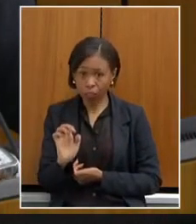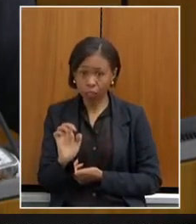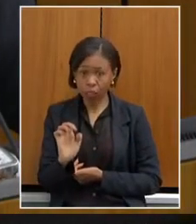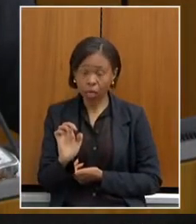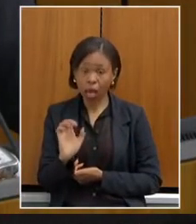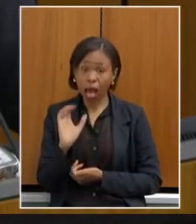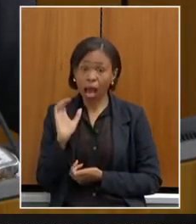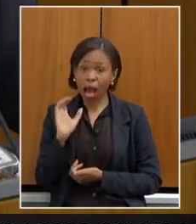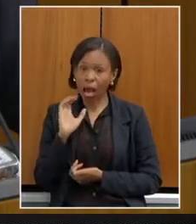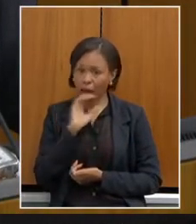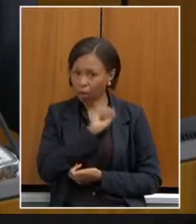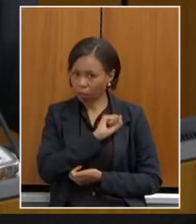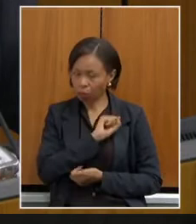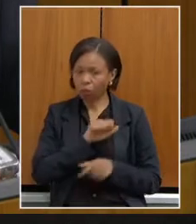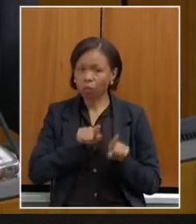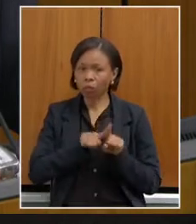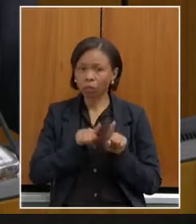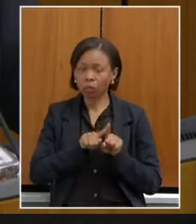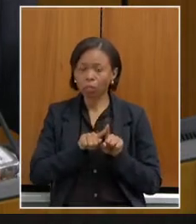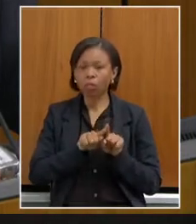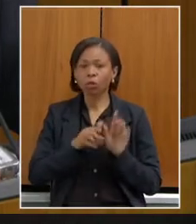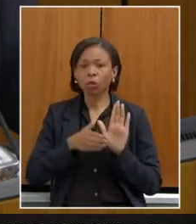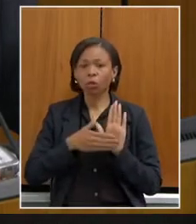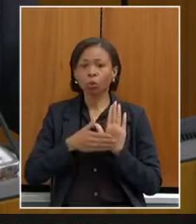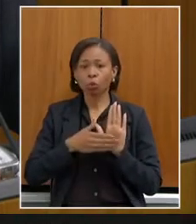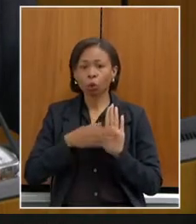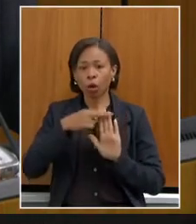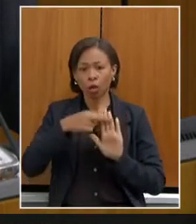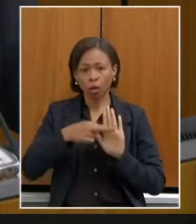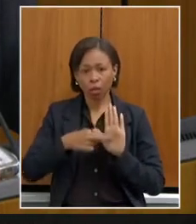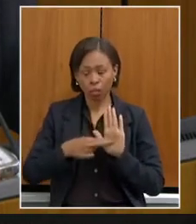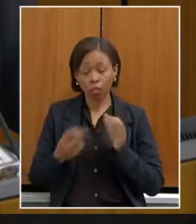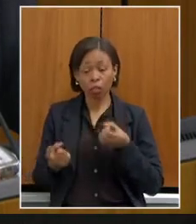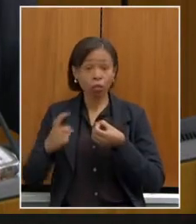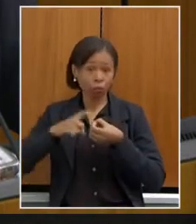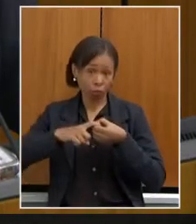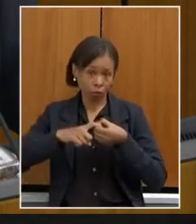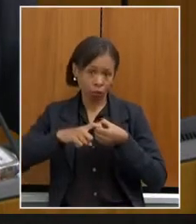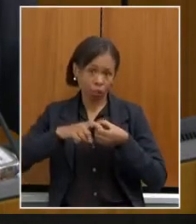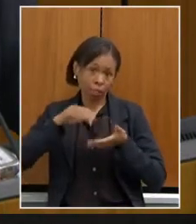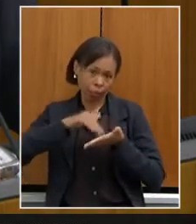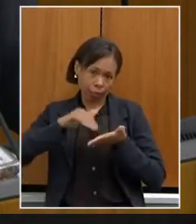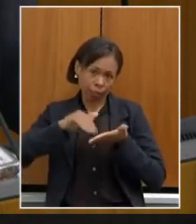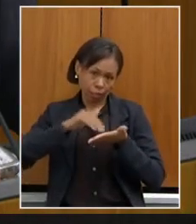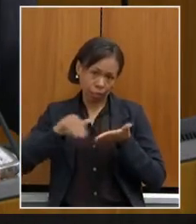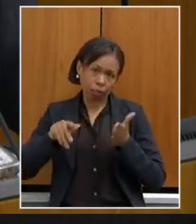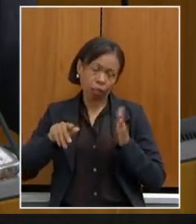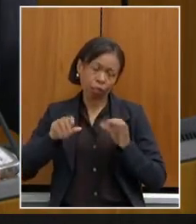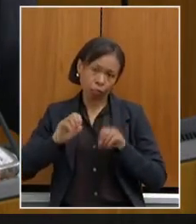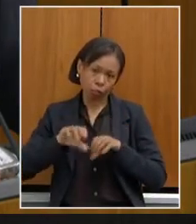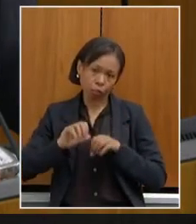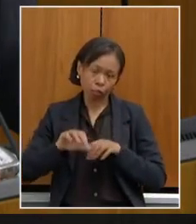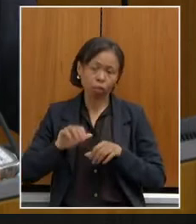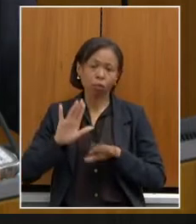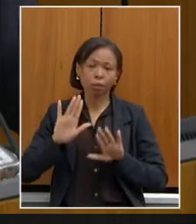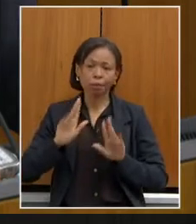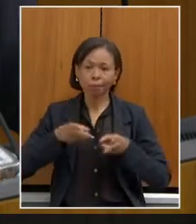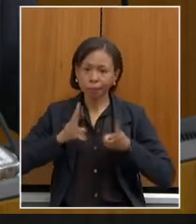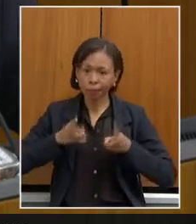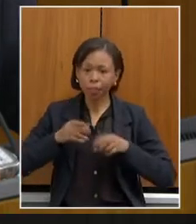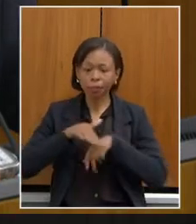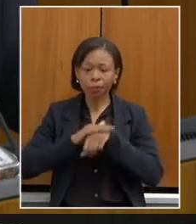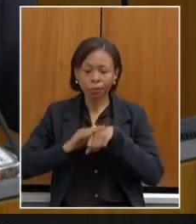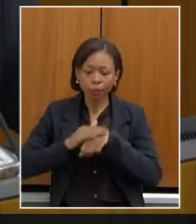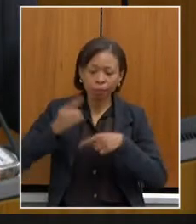rápido e o protocolo de retorno da secretaria estadual de educação é uma discussão constante que a gente